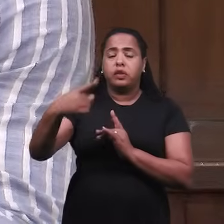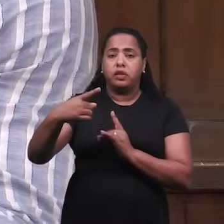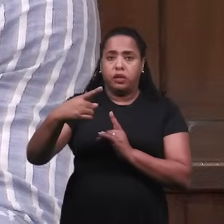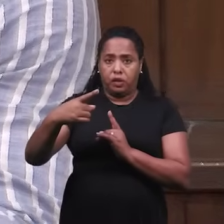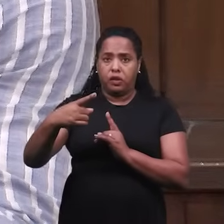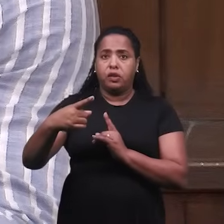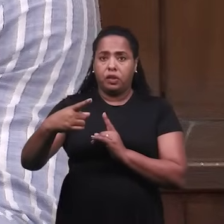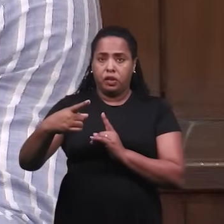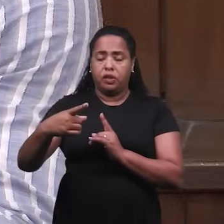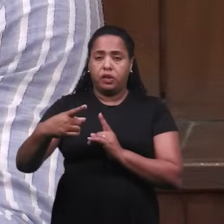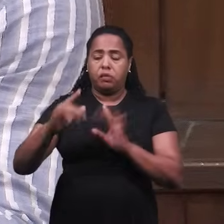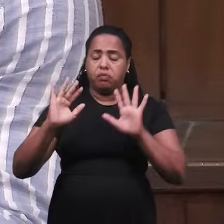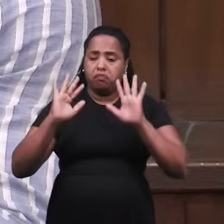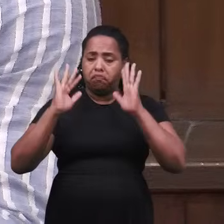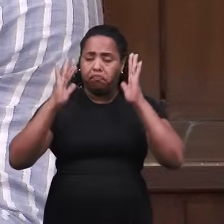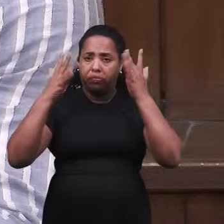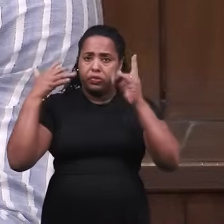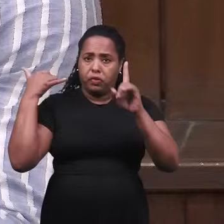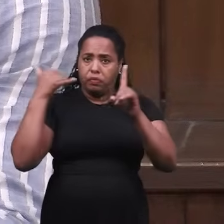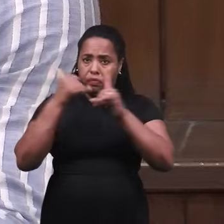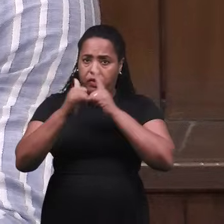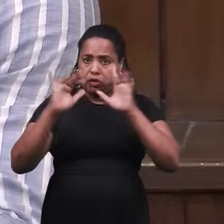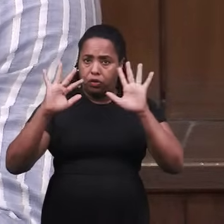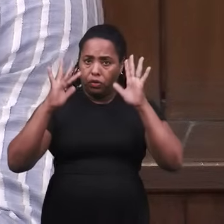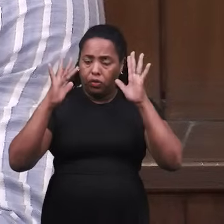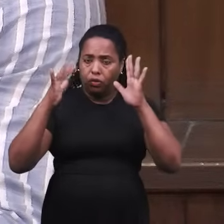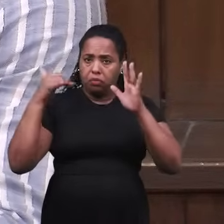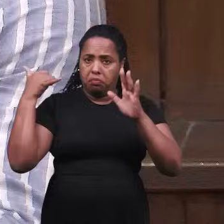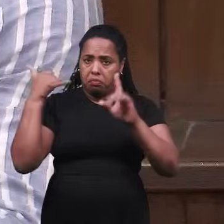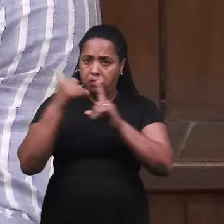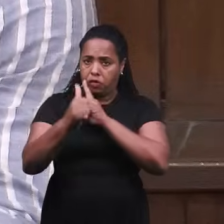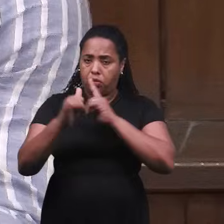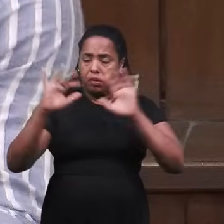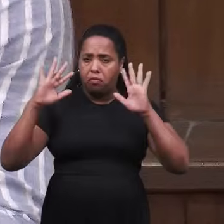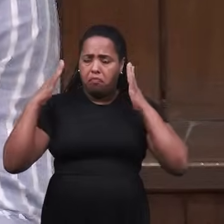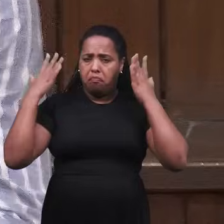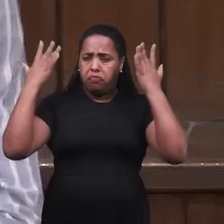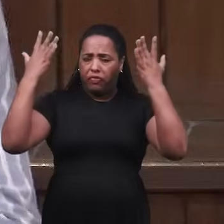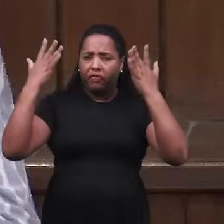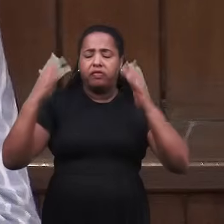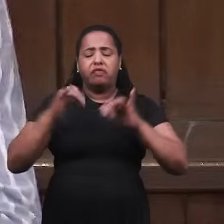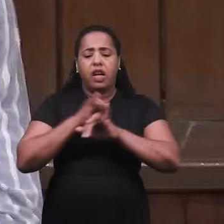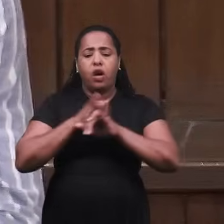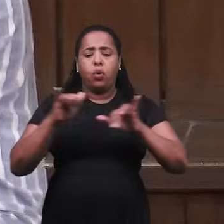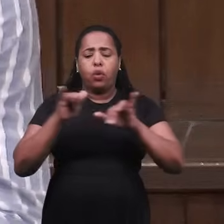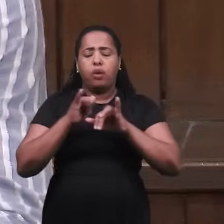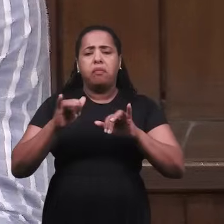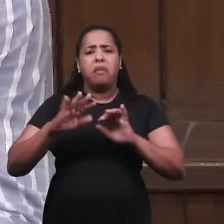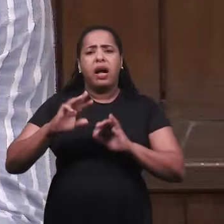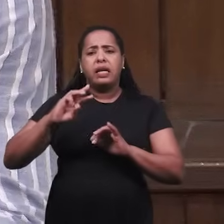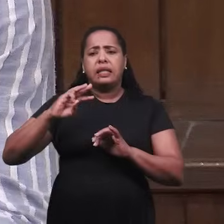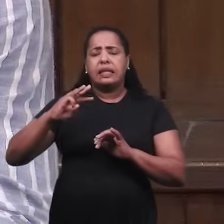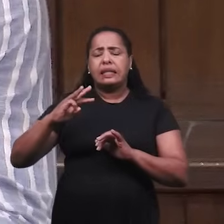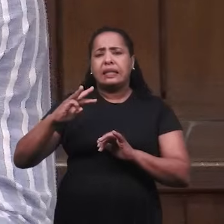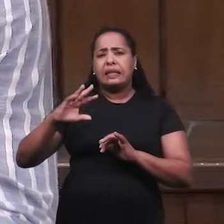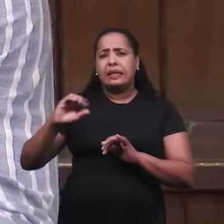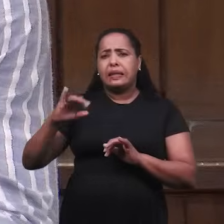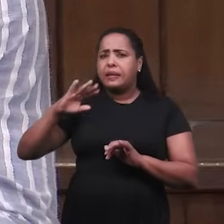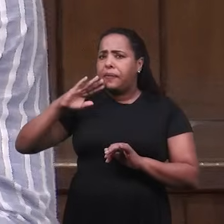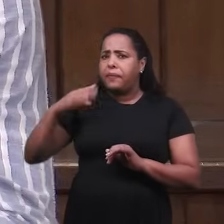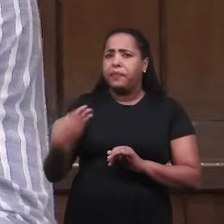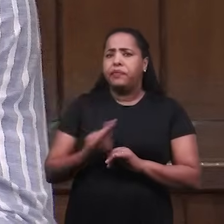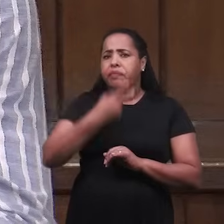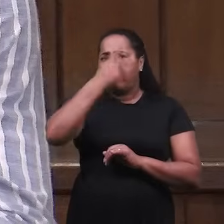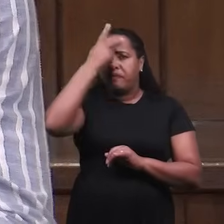uma participação de mais de 30 milhões de pessoas, é isso? 30 milhões de pessoas. Então significa dizer o seguinte, que nós